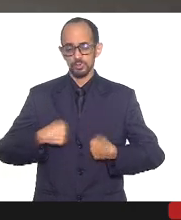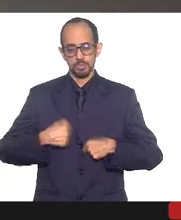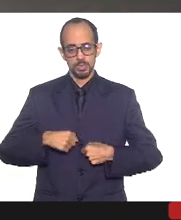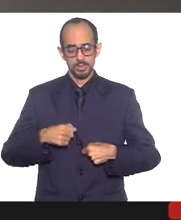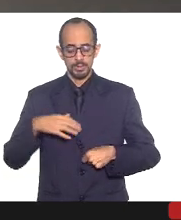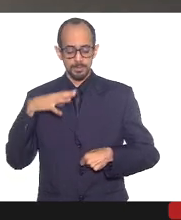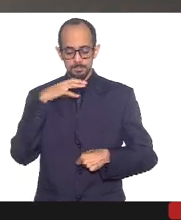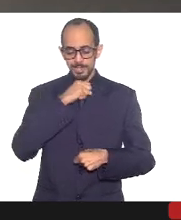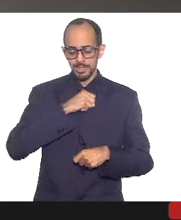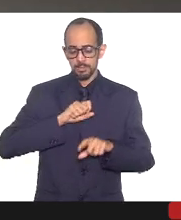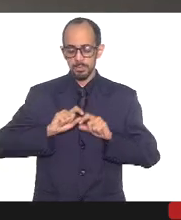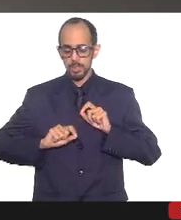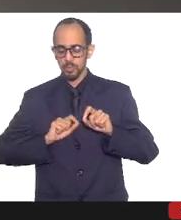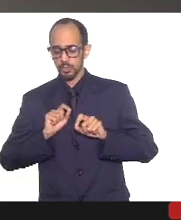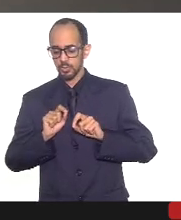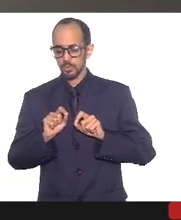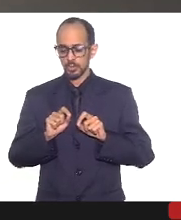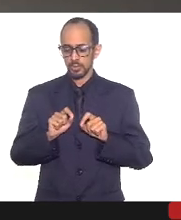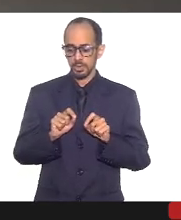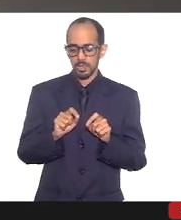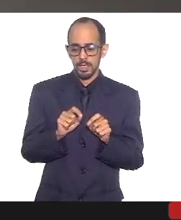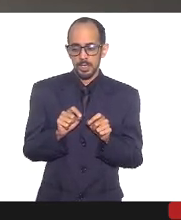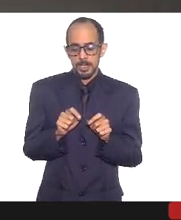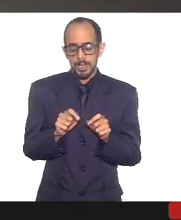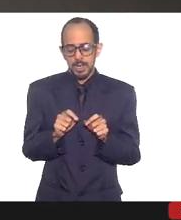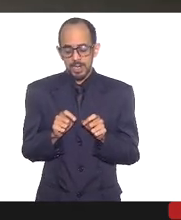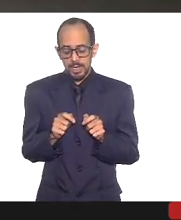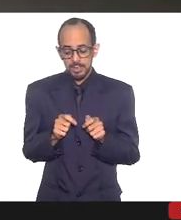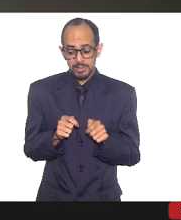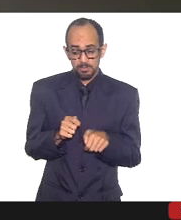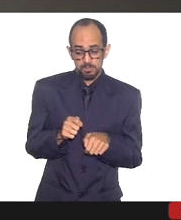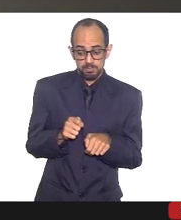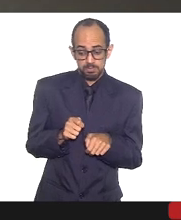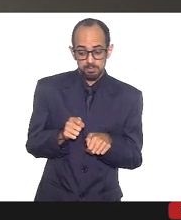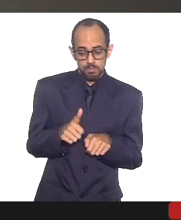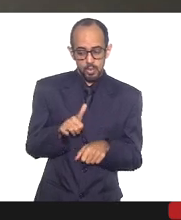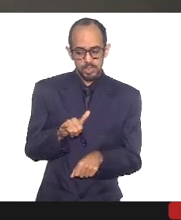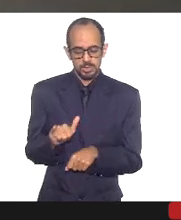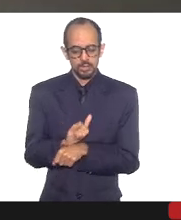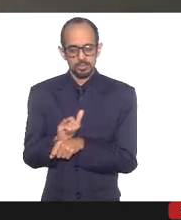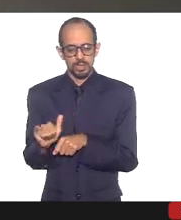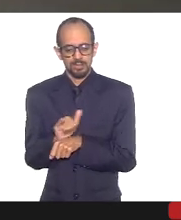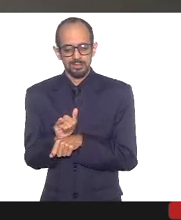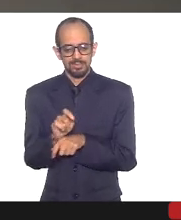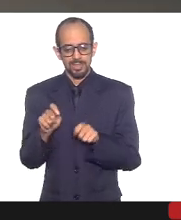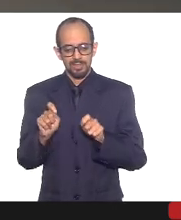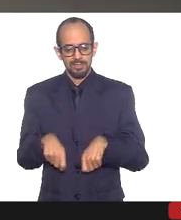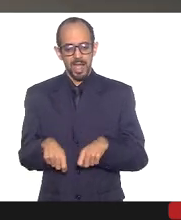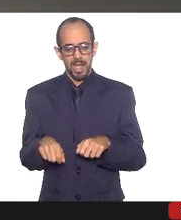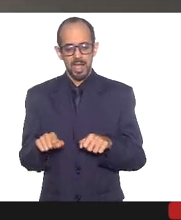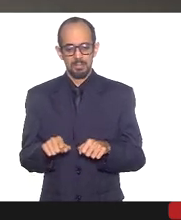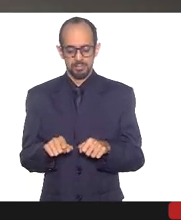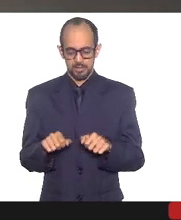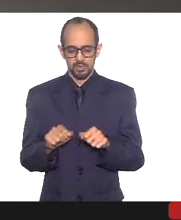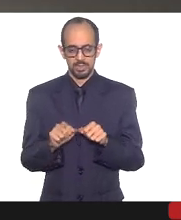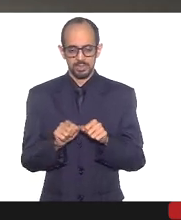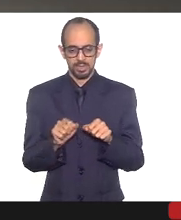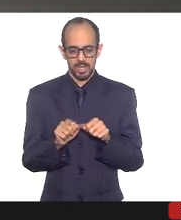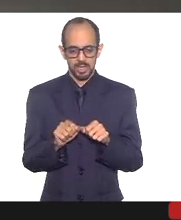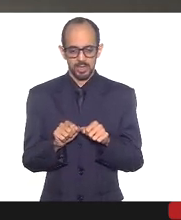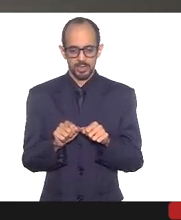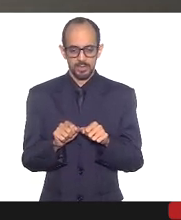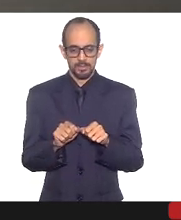pequenas margens que nós temos para fazer algumas coisas que são justas e estão num atraso. A